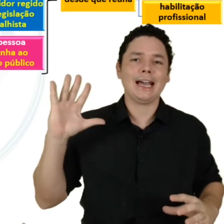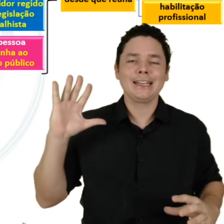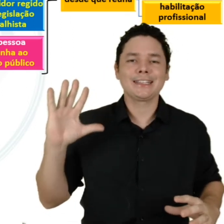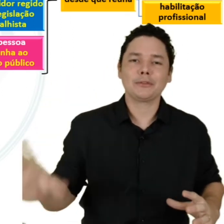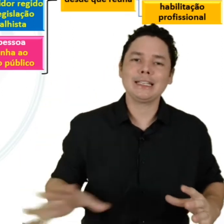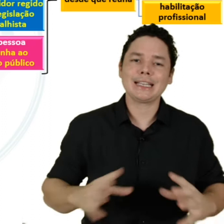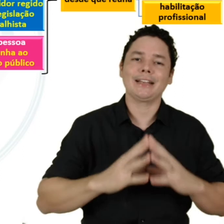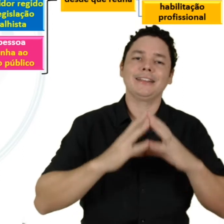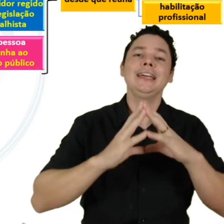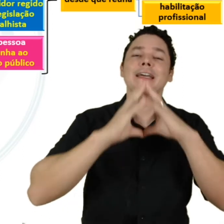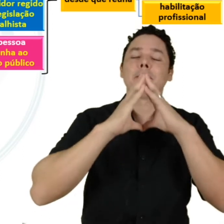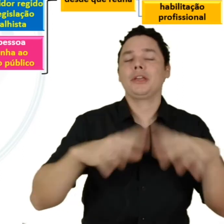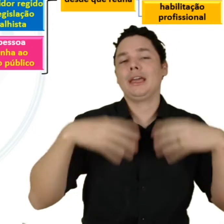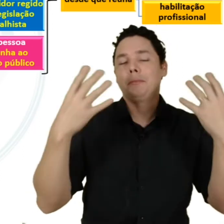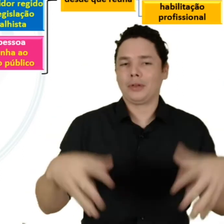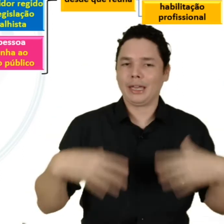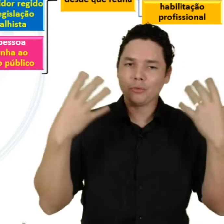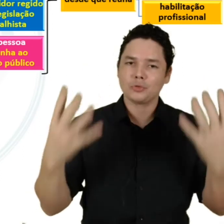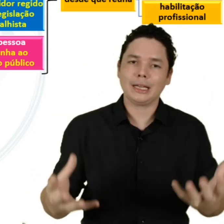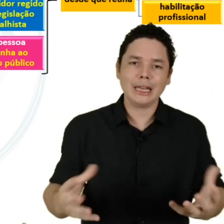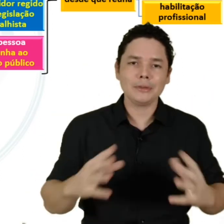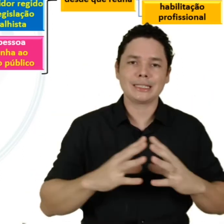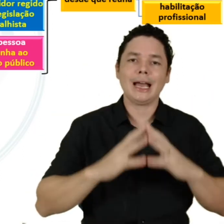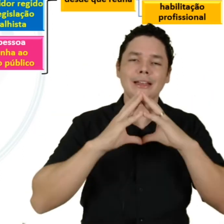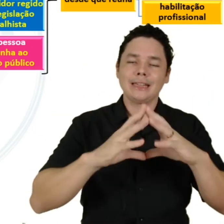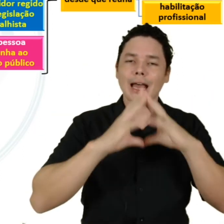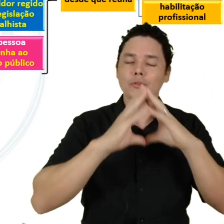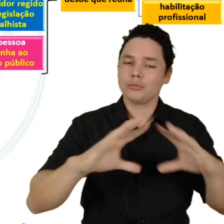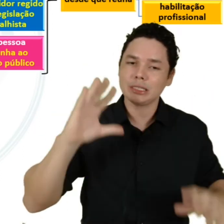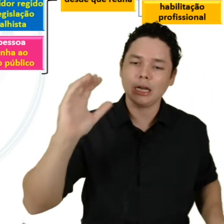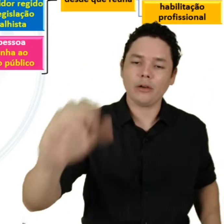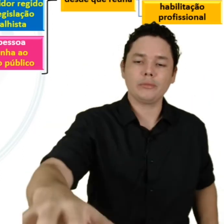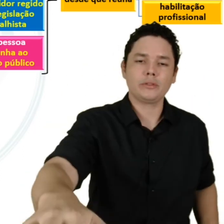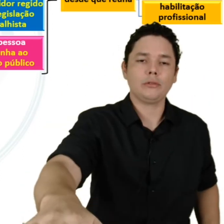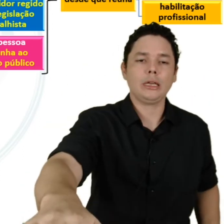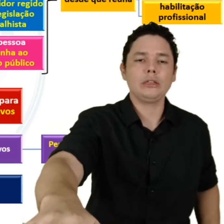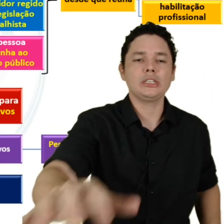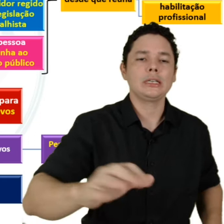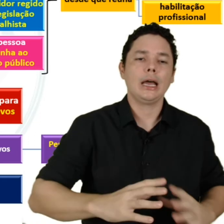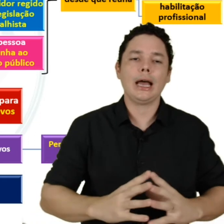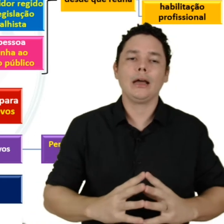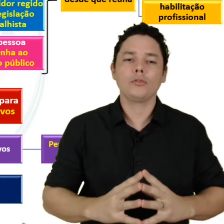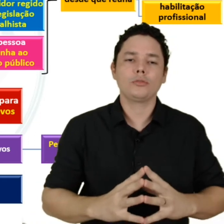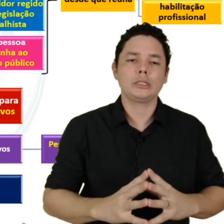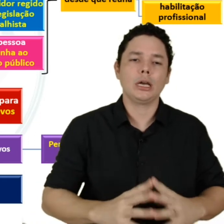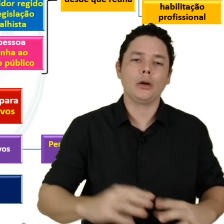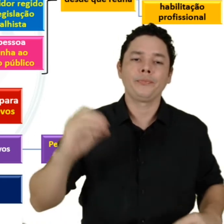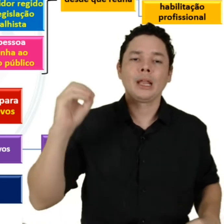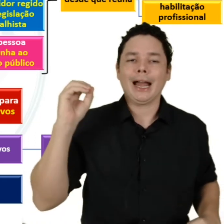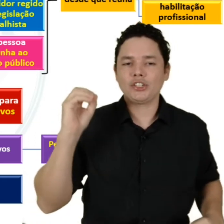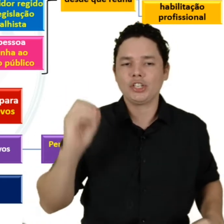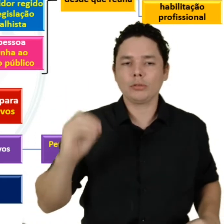que está desatualizado, né? Por quê? Porque consulta não está na Constituição. Vamos ver o que diz a